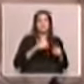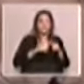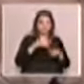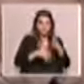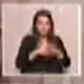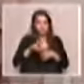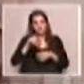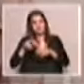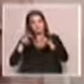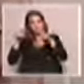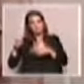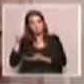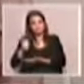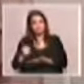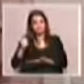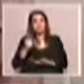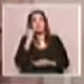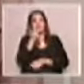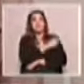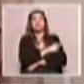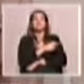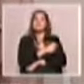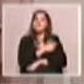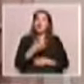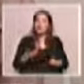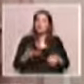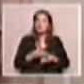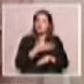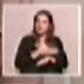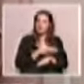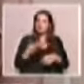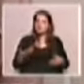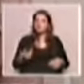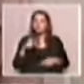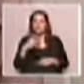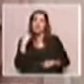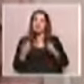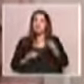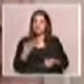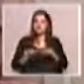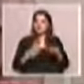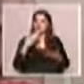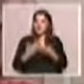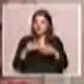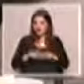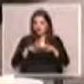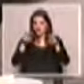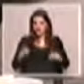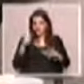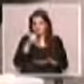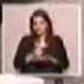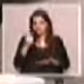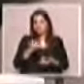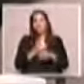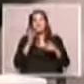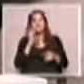e a certificação, portanto, as entidades que estão por trás, a Sativa e outras entidades que estão por trás da certificação, no sentido de